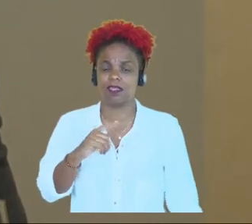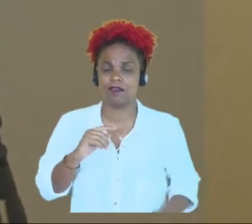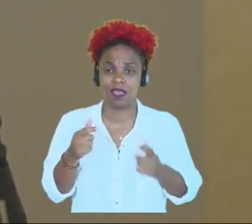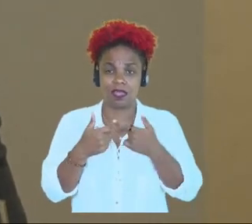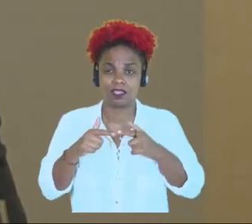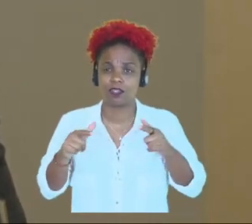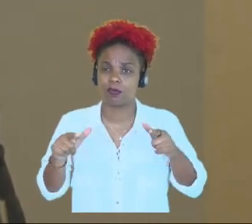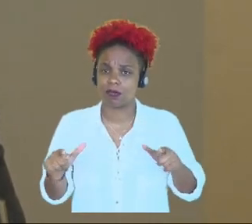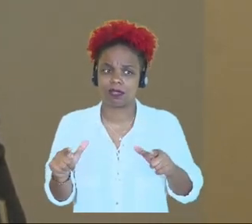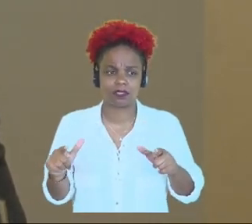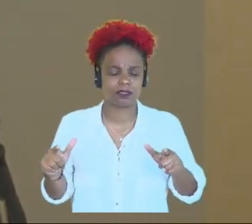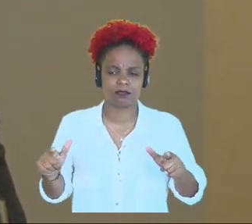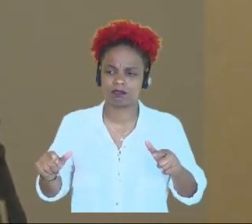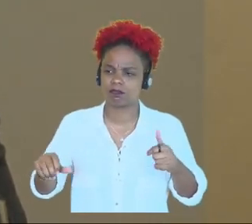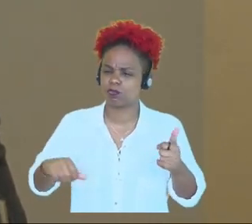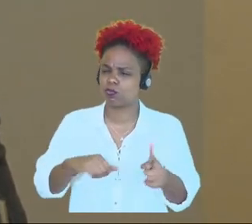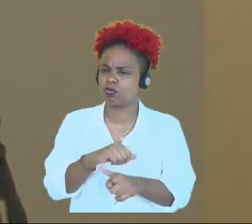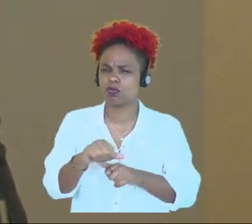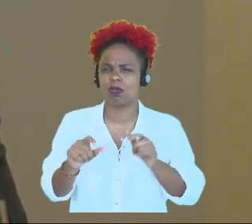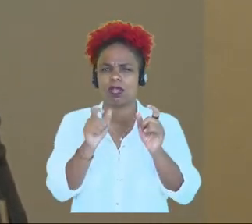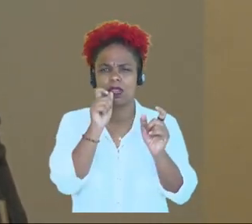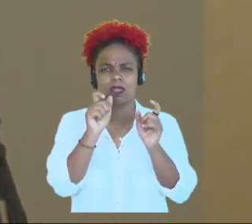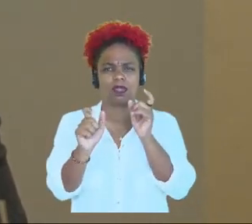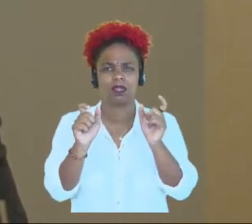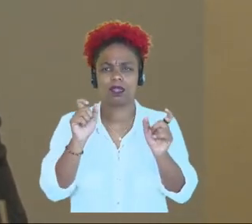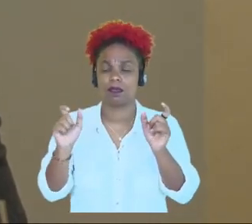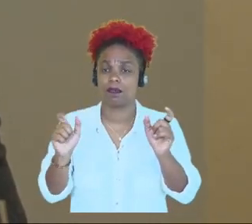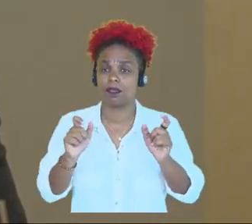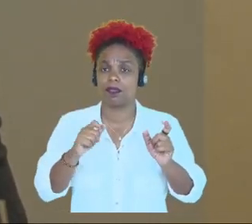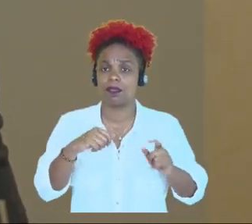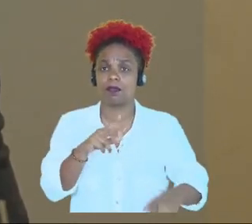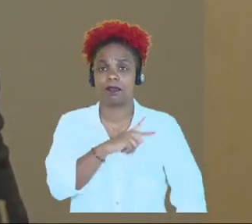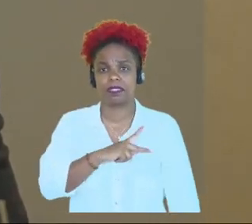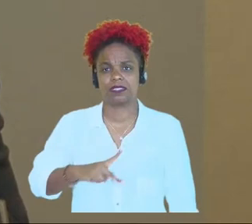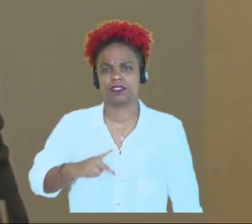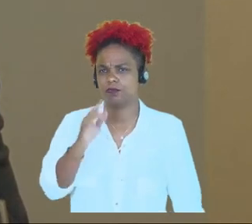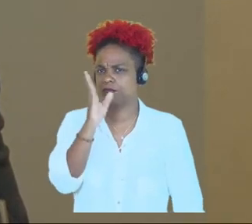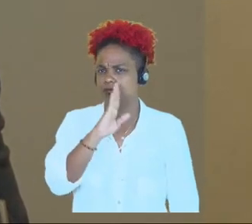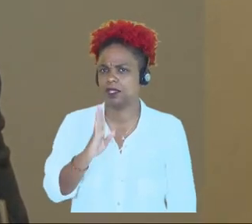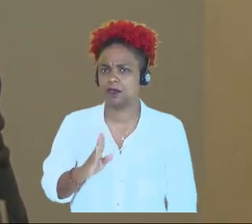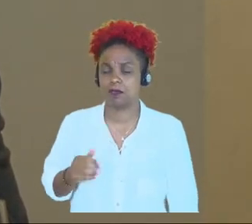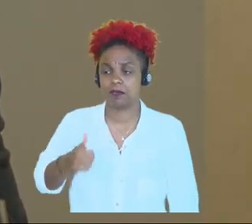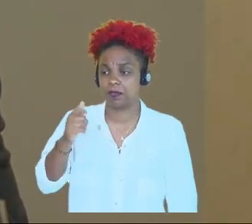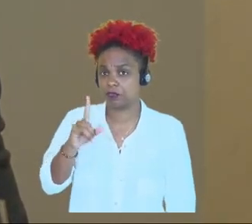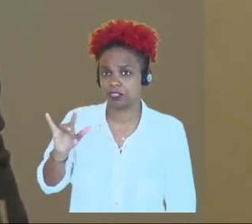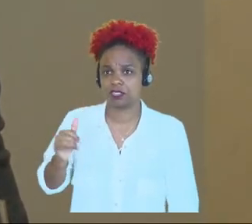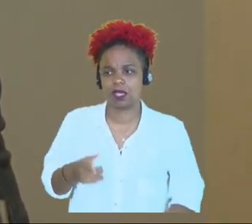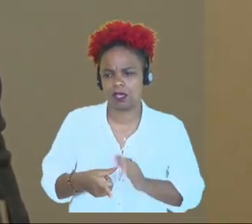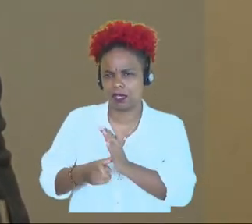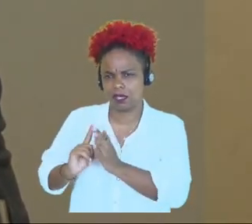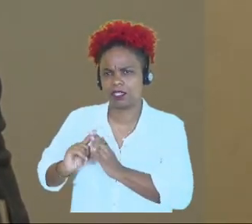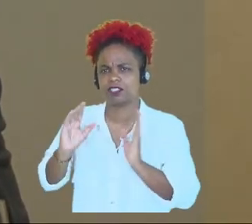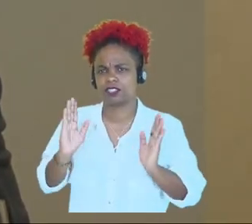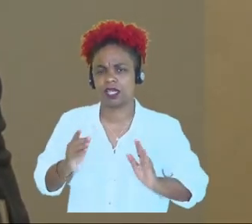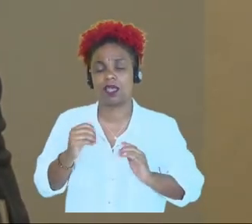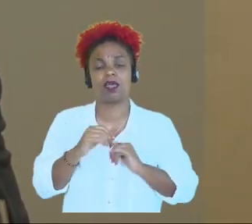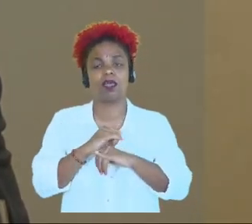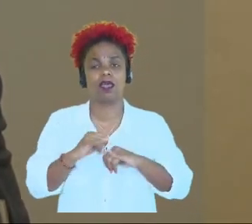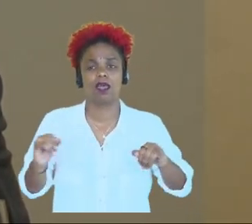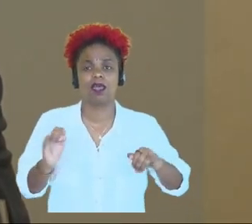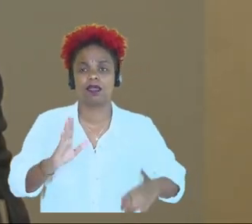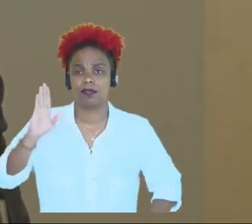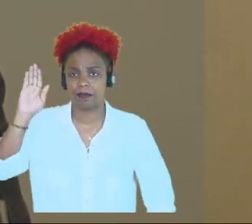linguagem mudou. O presidente Bolsonaro, desde o primeiro dia de governo, ou mesmo antes, desde a época da campanha